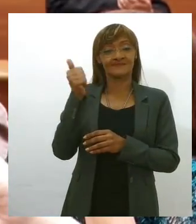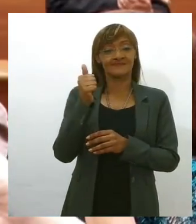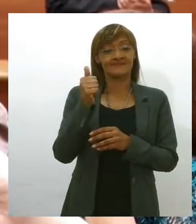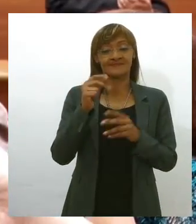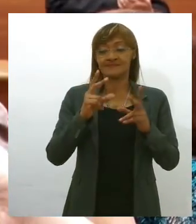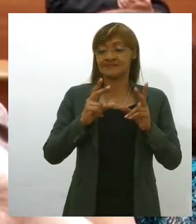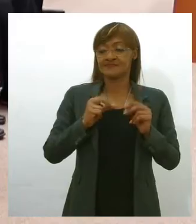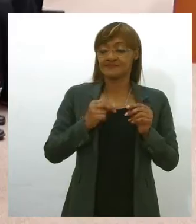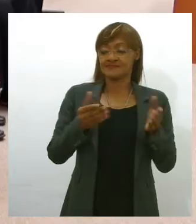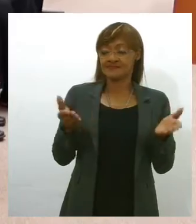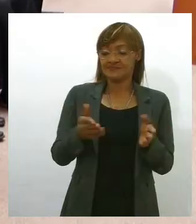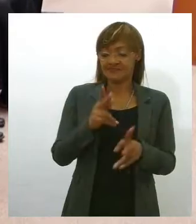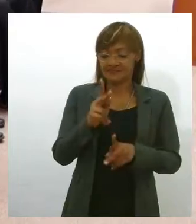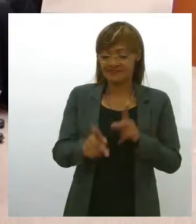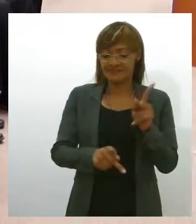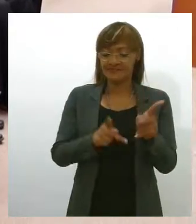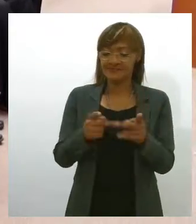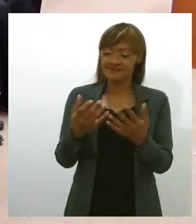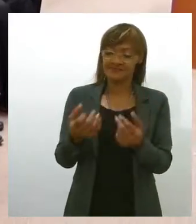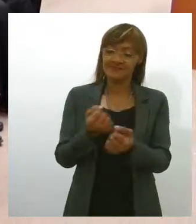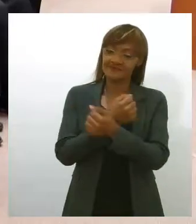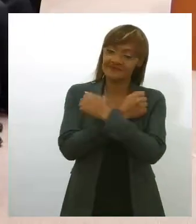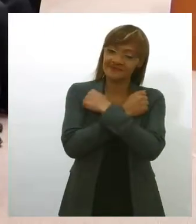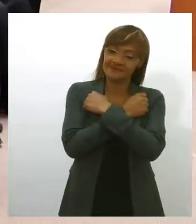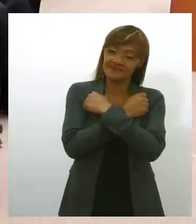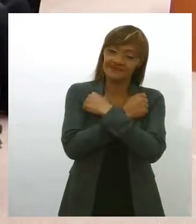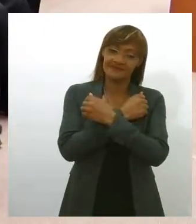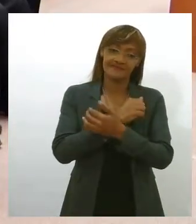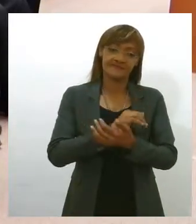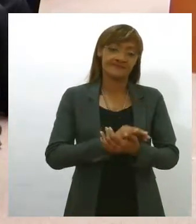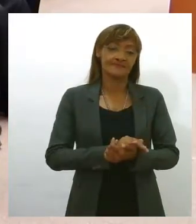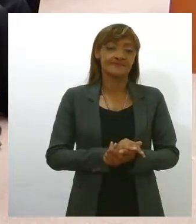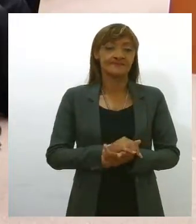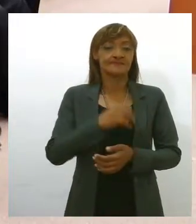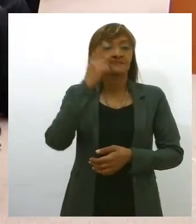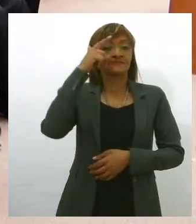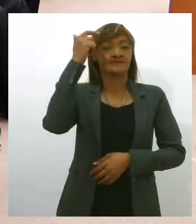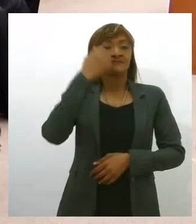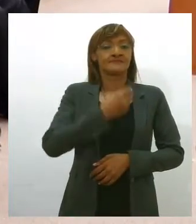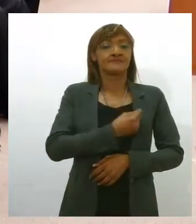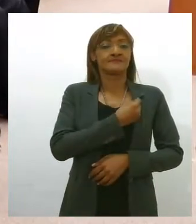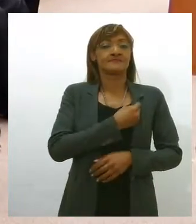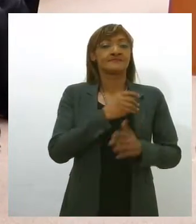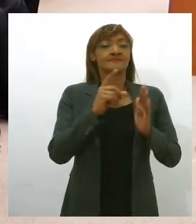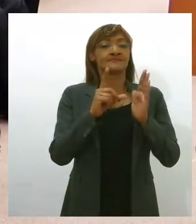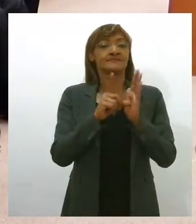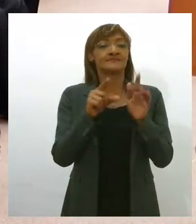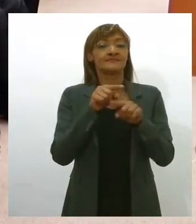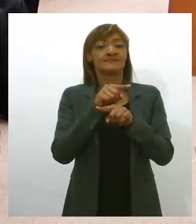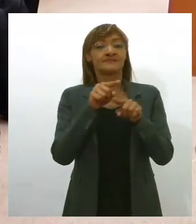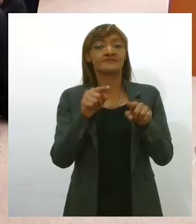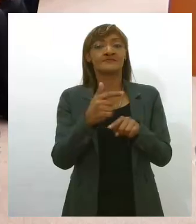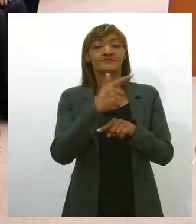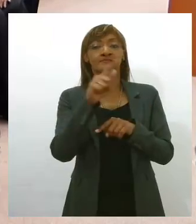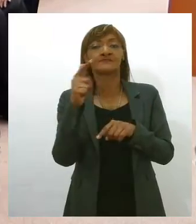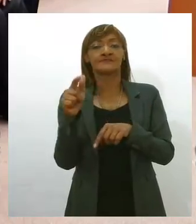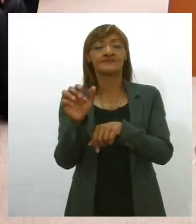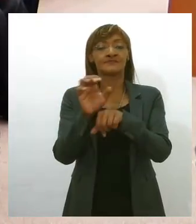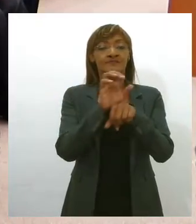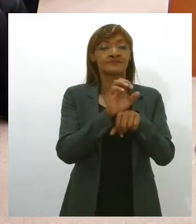abraçou eu estou abraçando ele também autoridades locais e de lojas maçônicas de outros estados estiveram